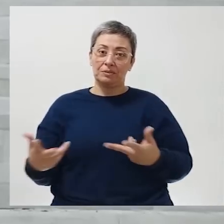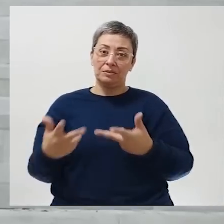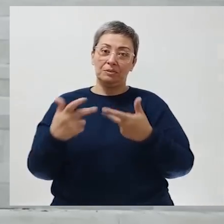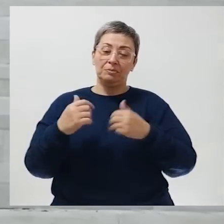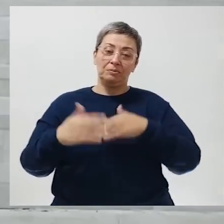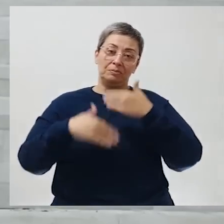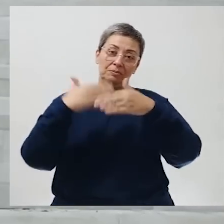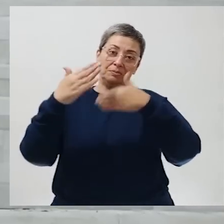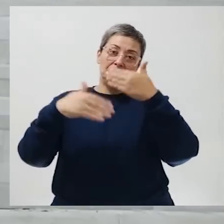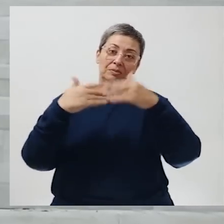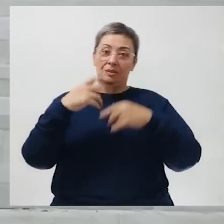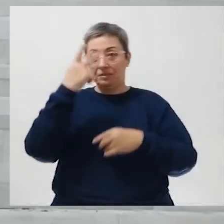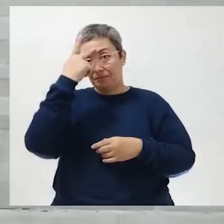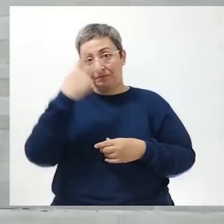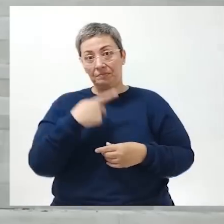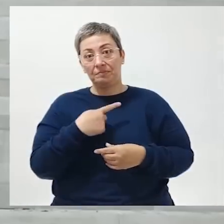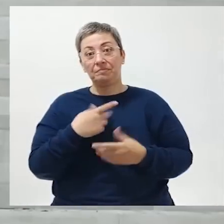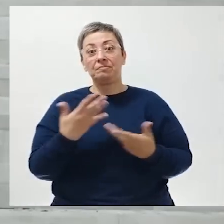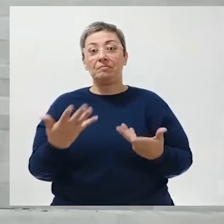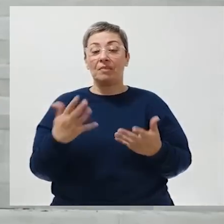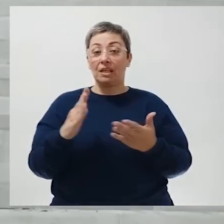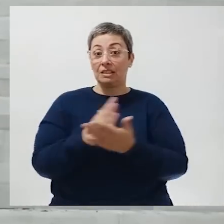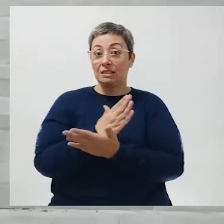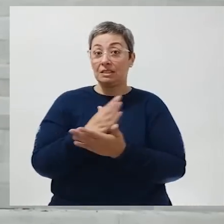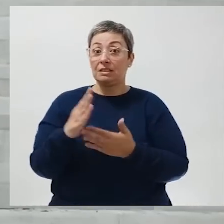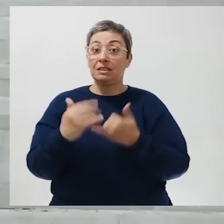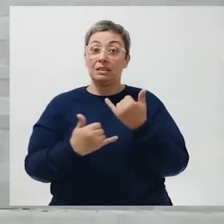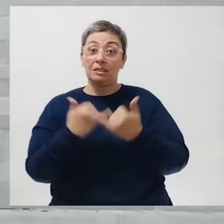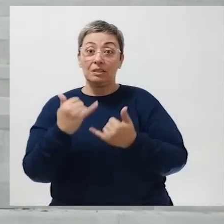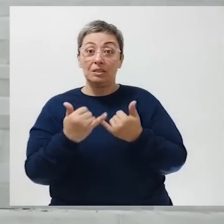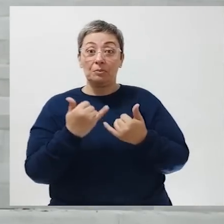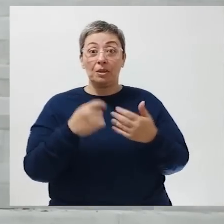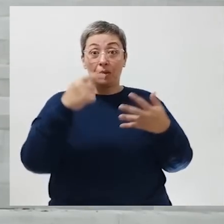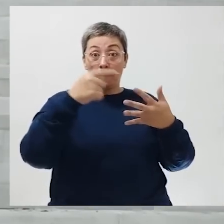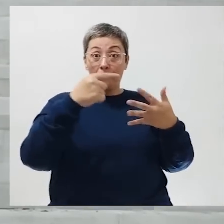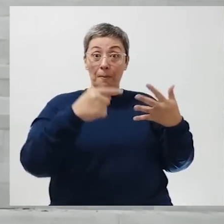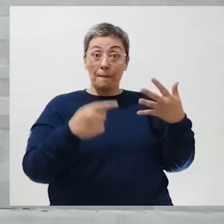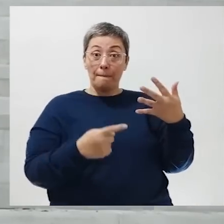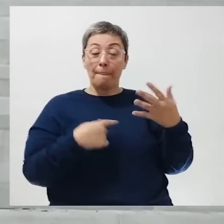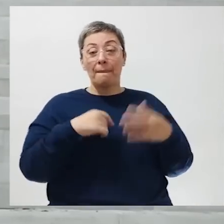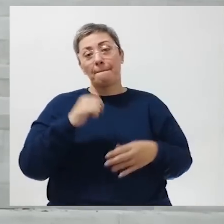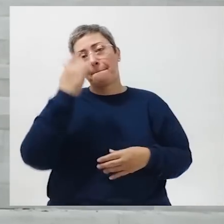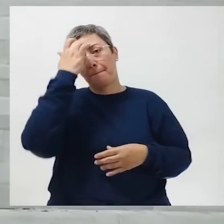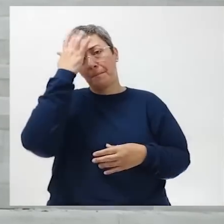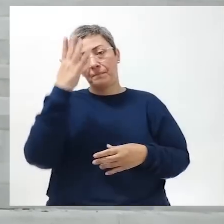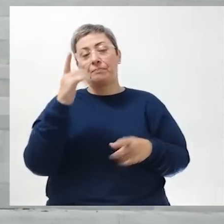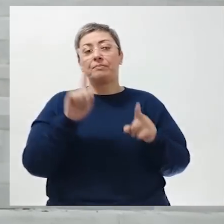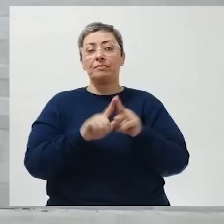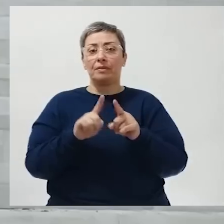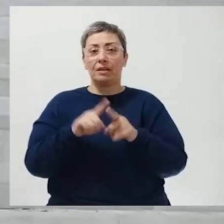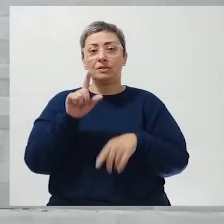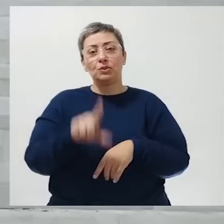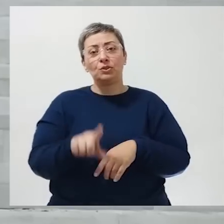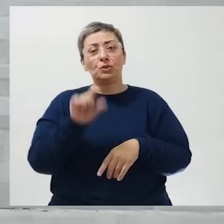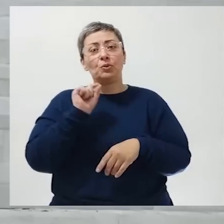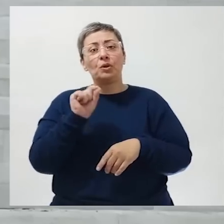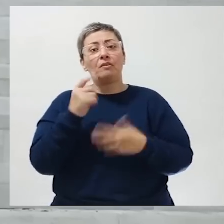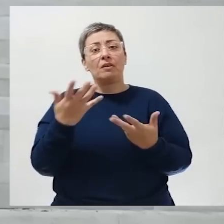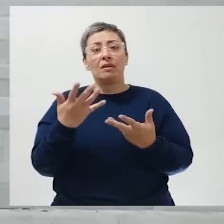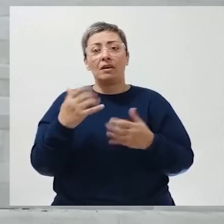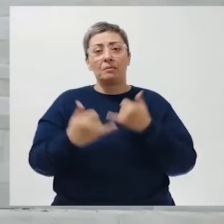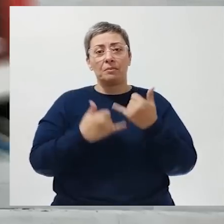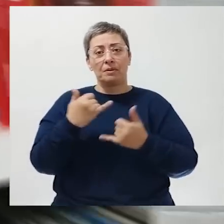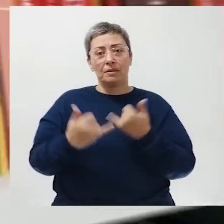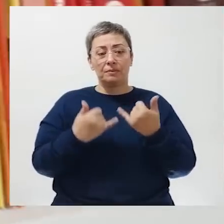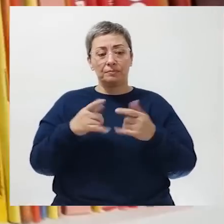para o desenvolvimento da autonomia. E separando os brinquedos por categorias, fica muito mais fácil da criança escolher com que ela quer